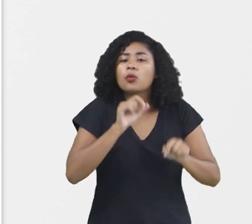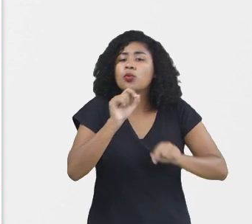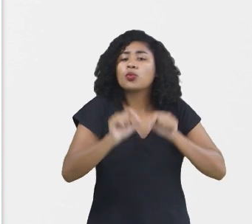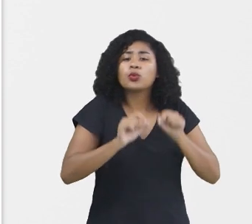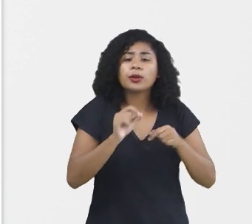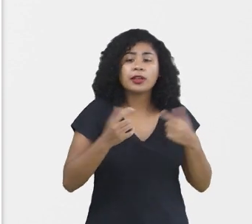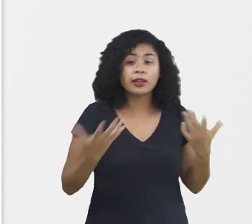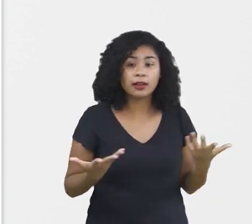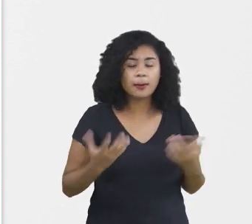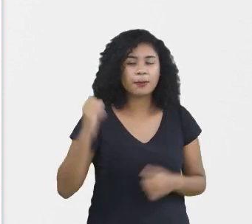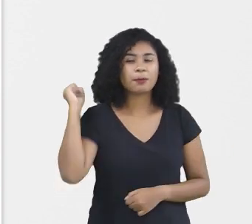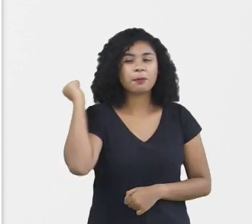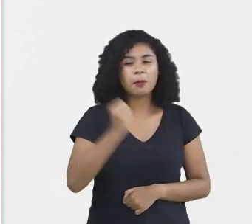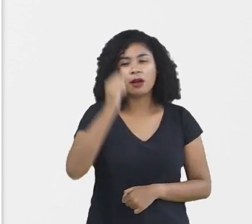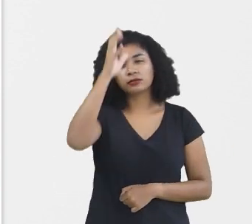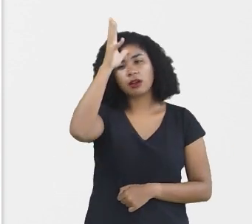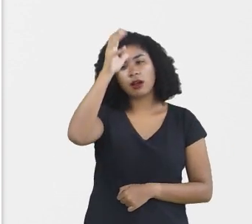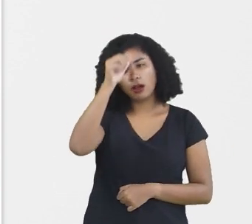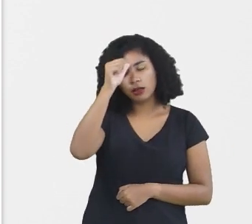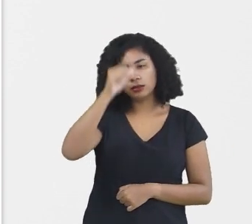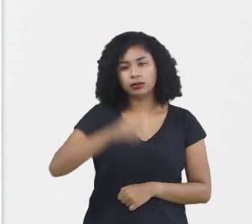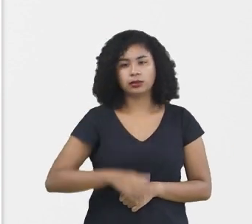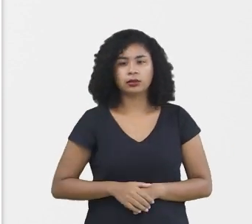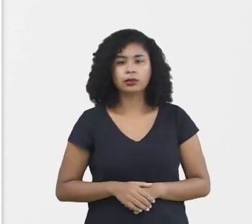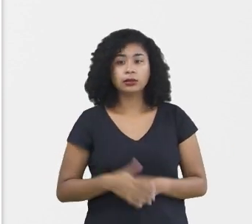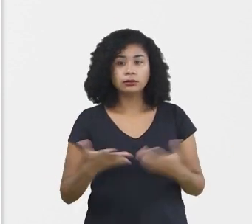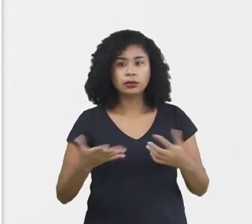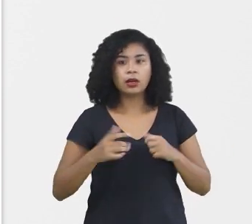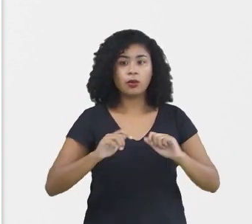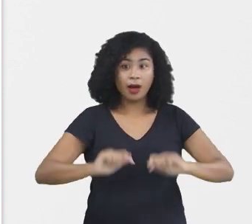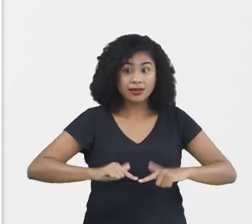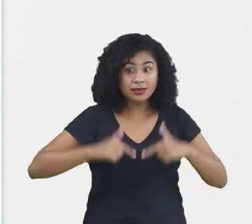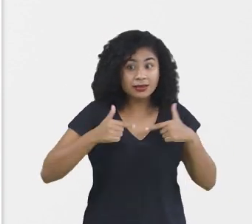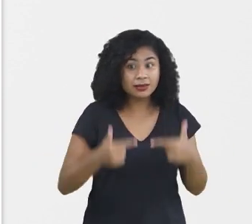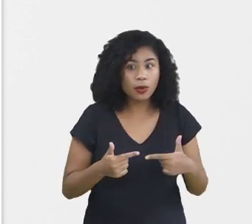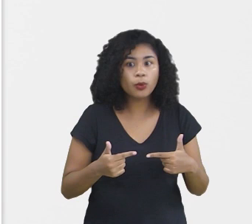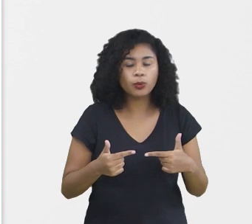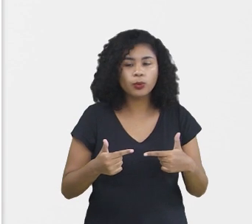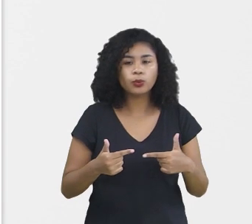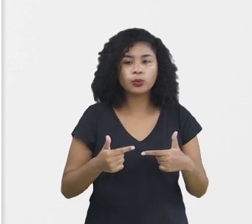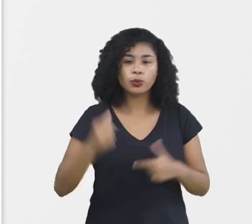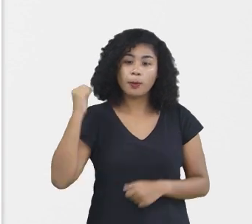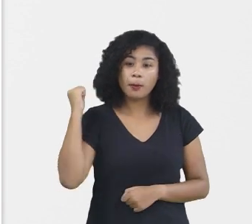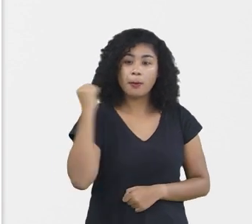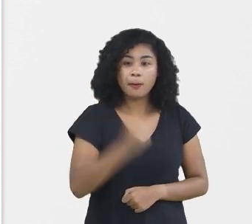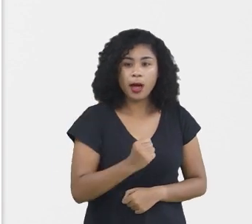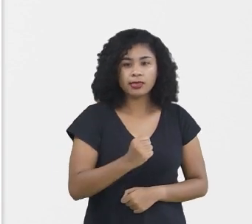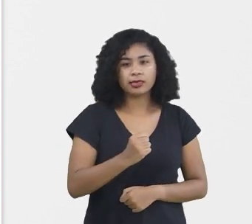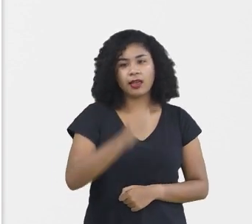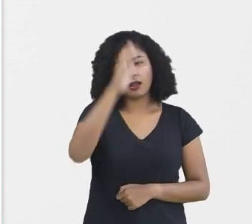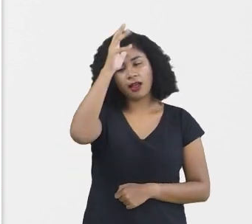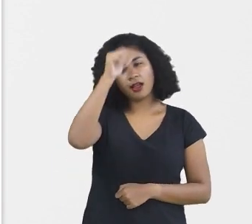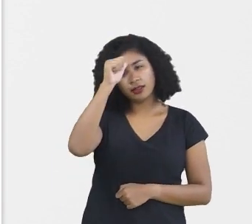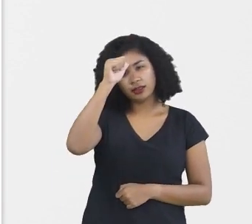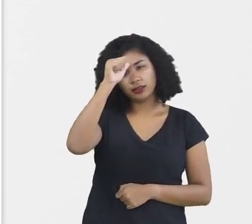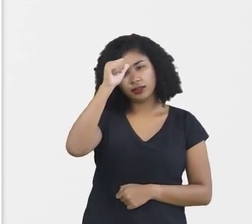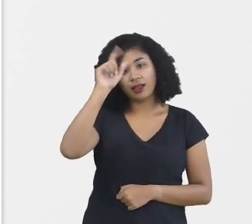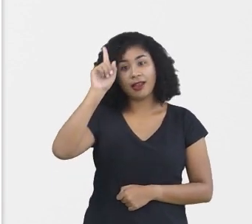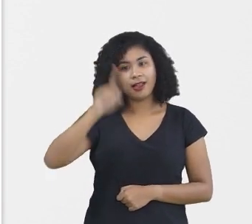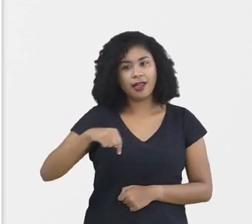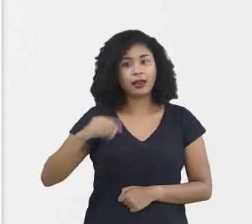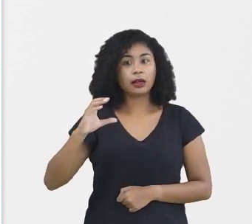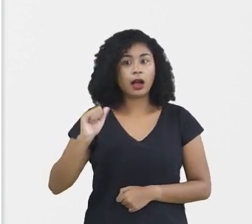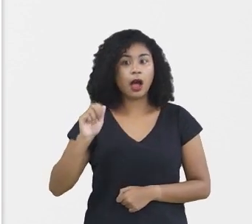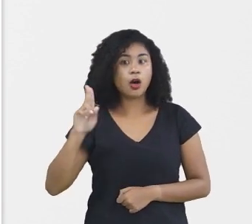galinha. Então, essa ação de matar a galinha é a causa, tá? Eles mataram a galinha é a